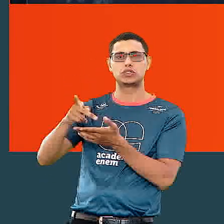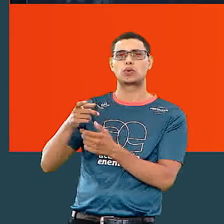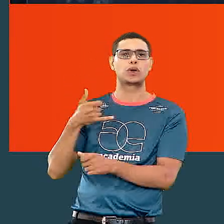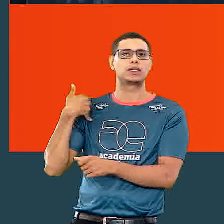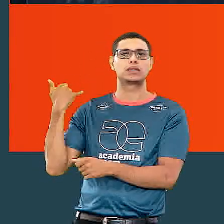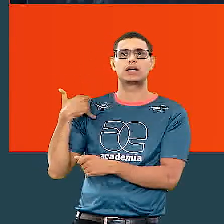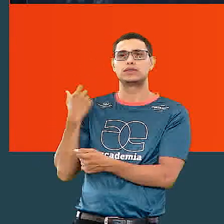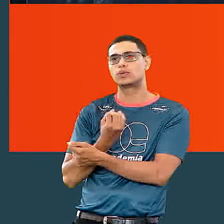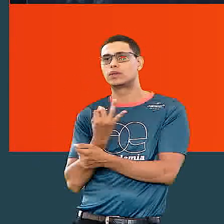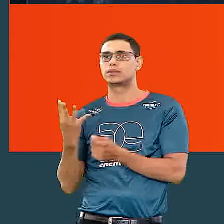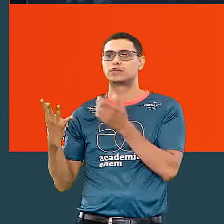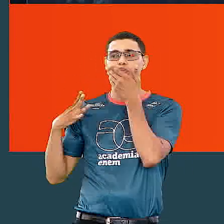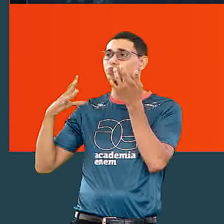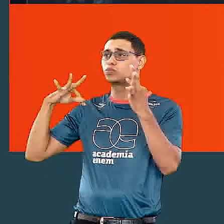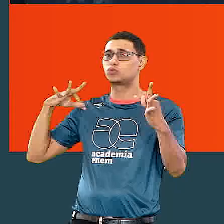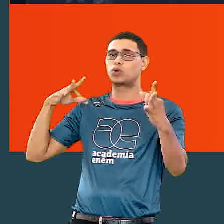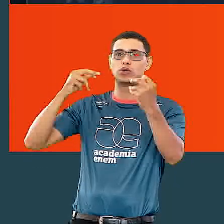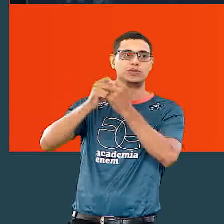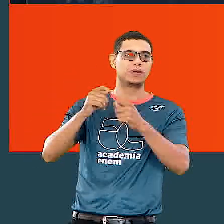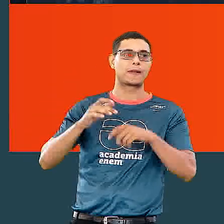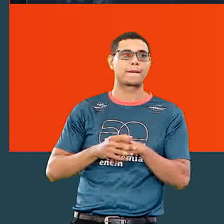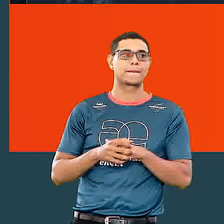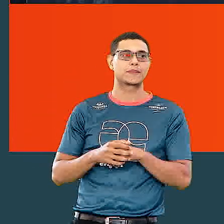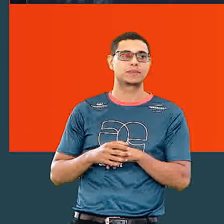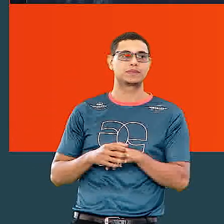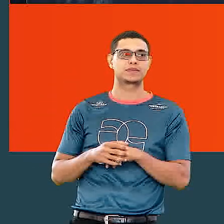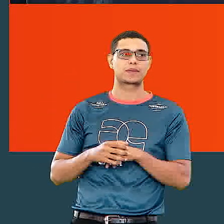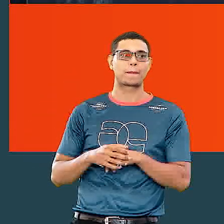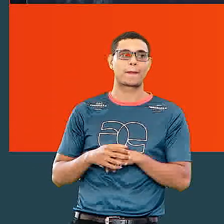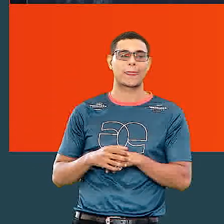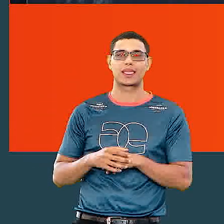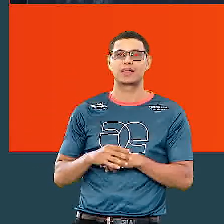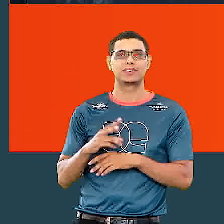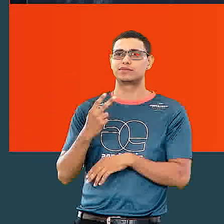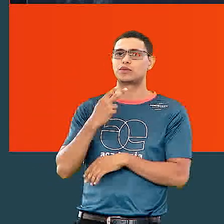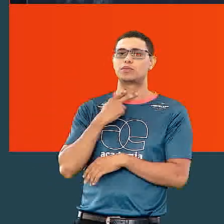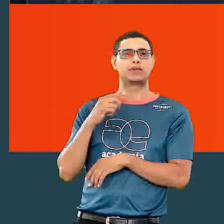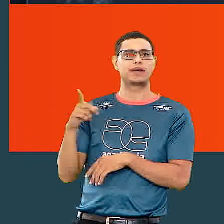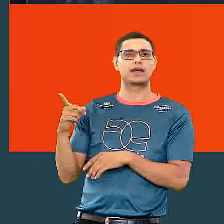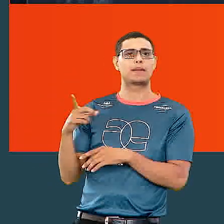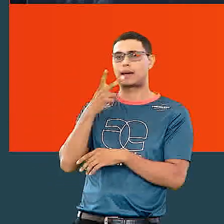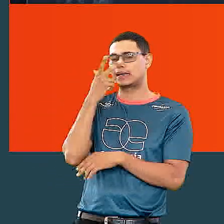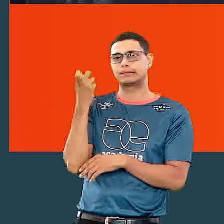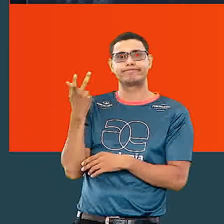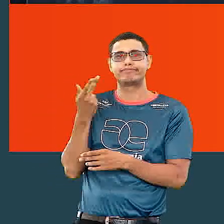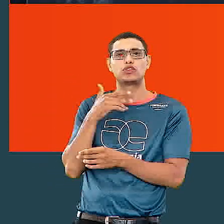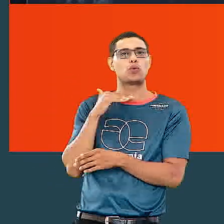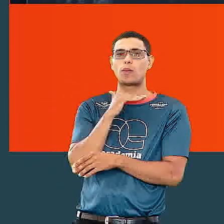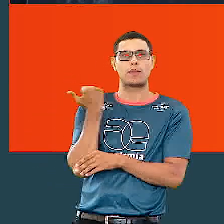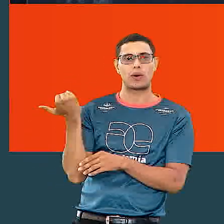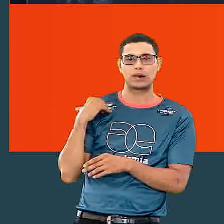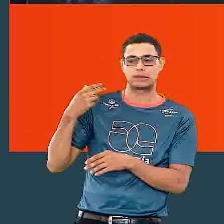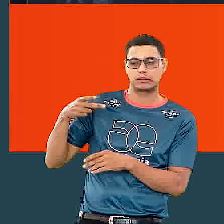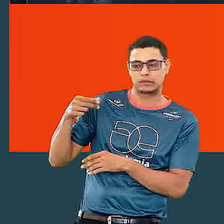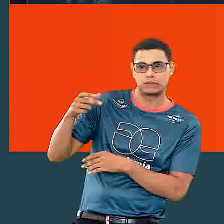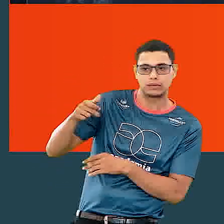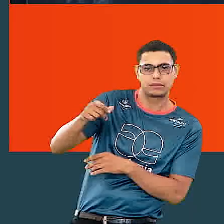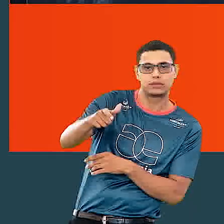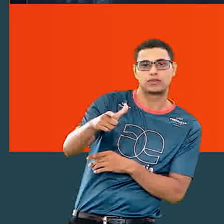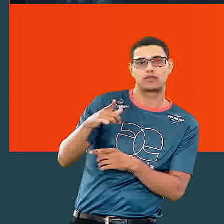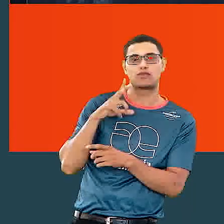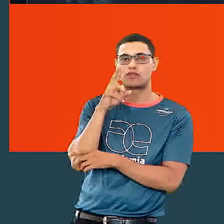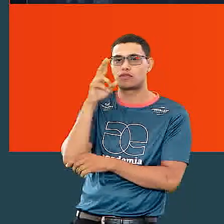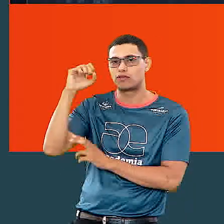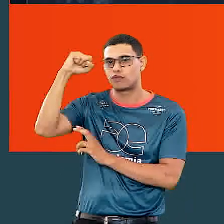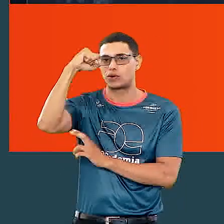anos? Aí eu: todos. Não é possível, essa mulher, a pobre, deve ter todos os anos. Tá certo? Mas ela estava lá, firme e